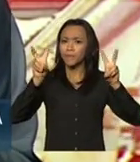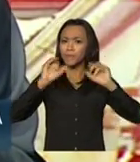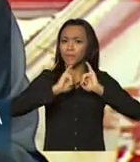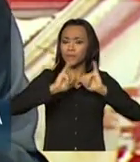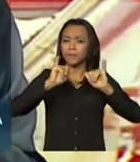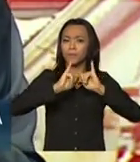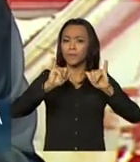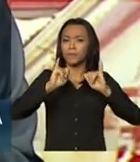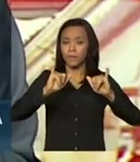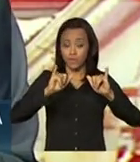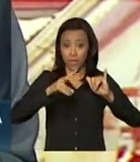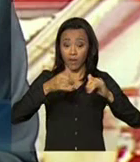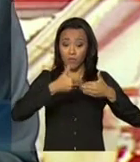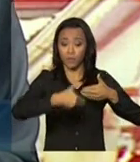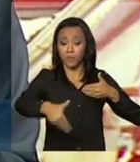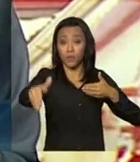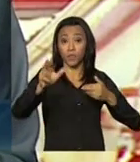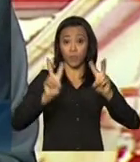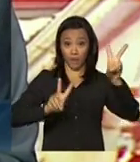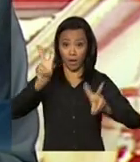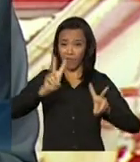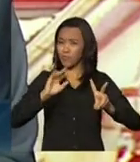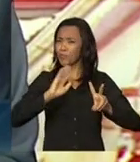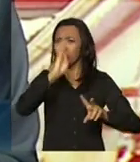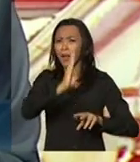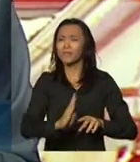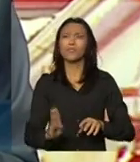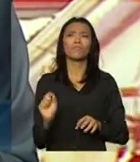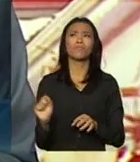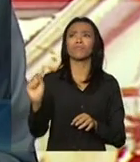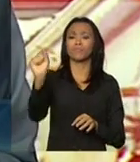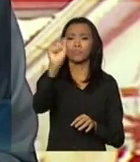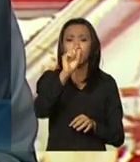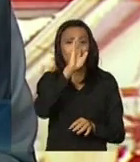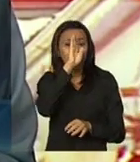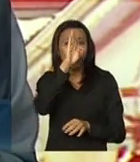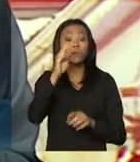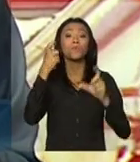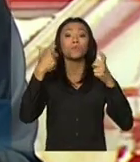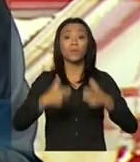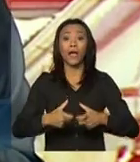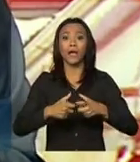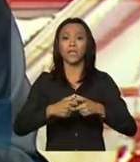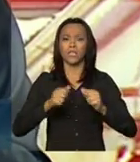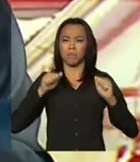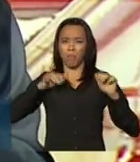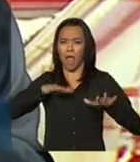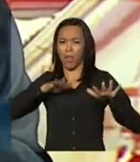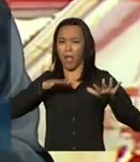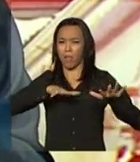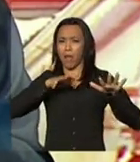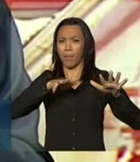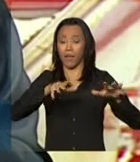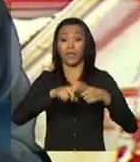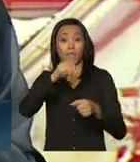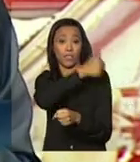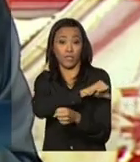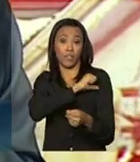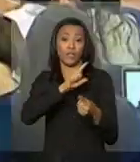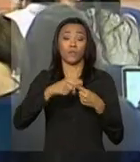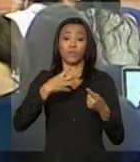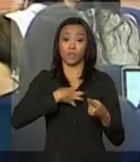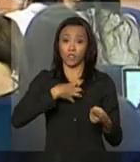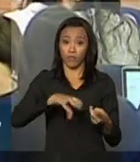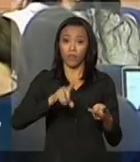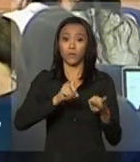utilizar agora, durante o Carnaval, no Brasil inteiro e principalmente naqueles locais de maior concentração. Rio de Janeiro, Salvador,